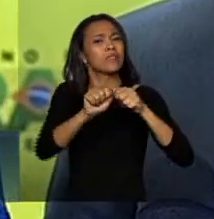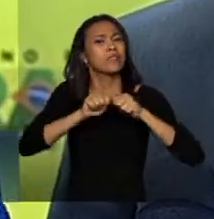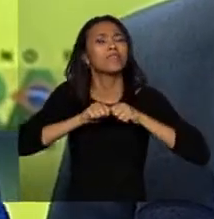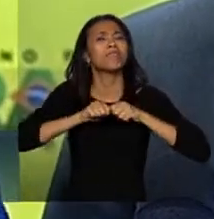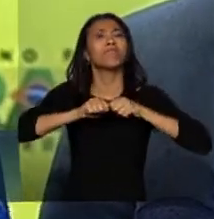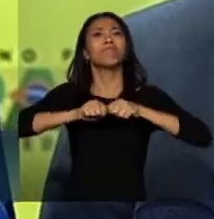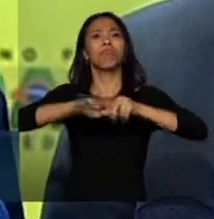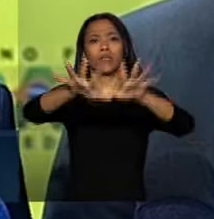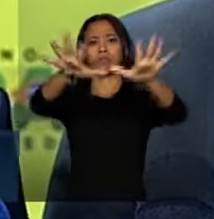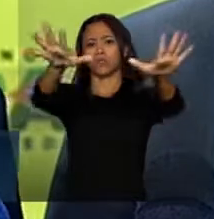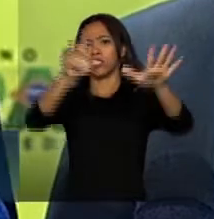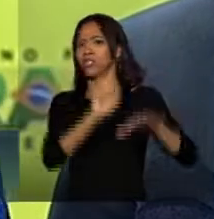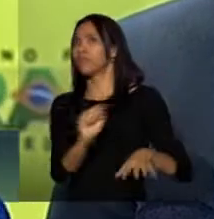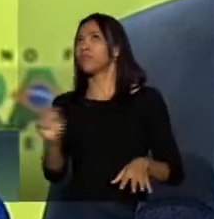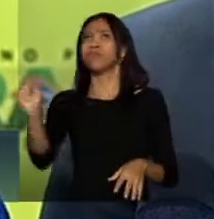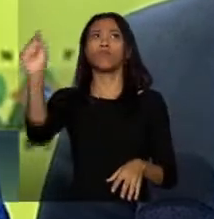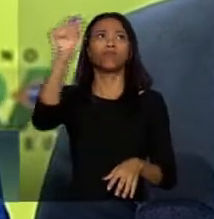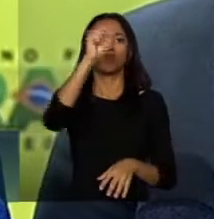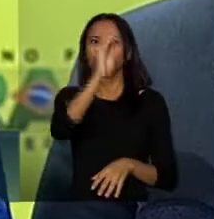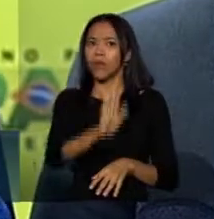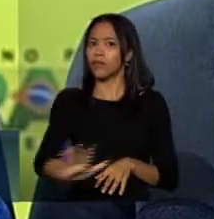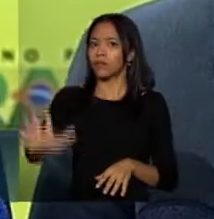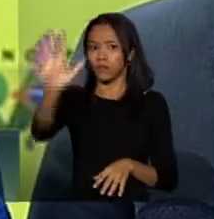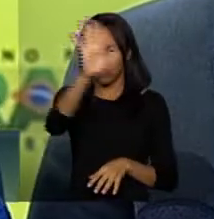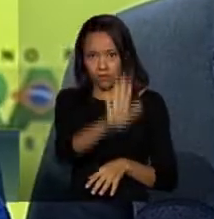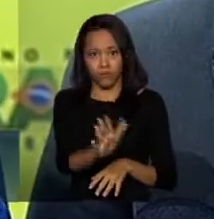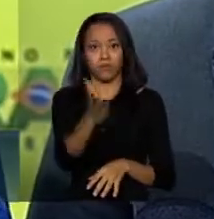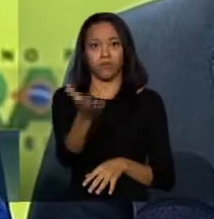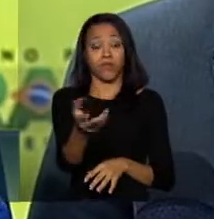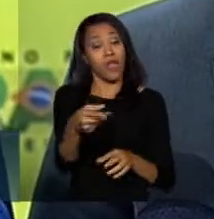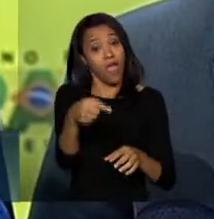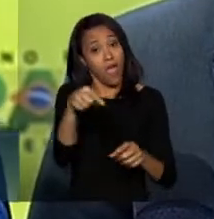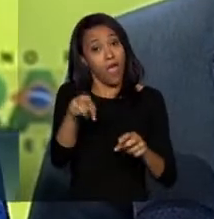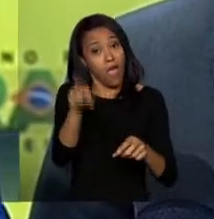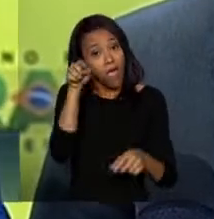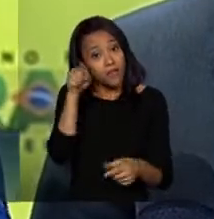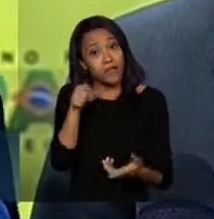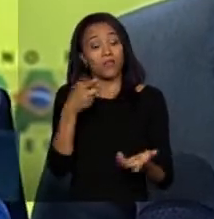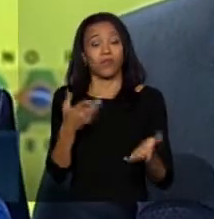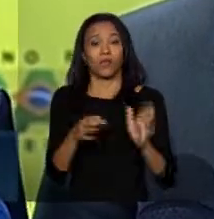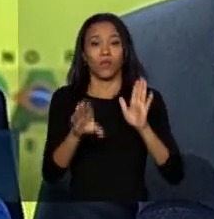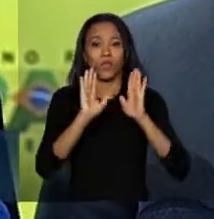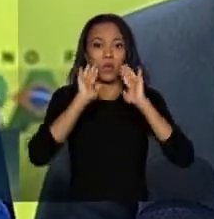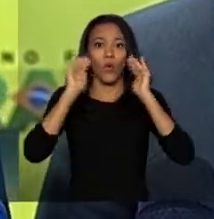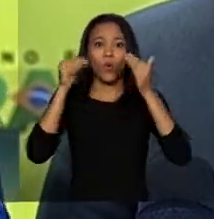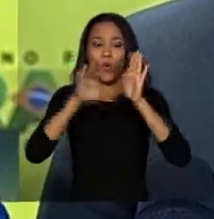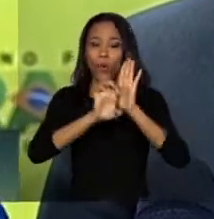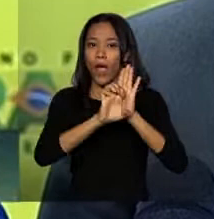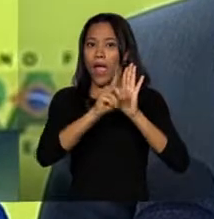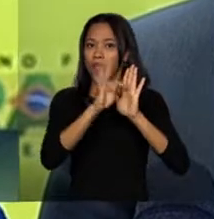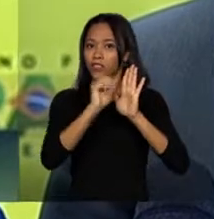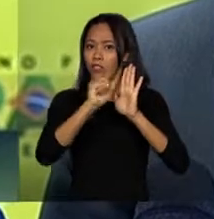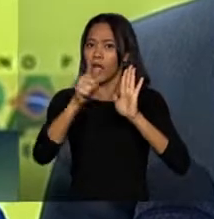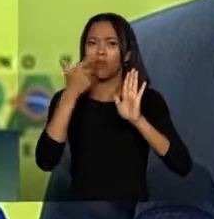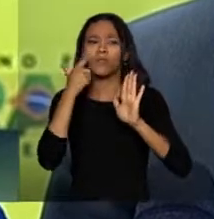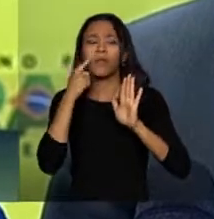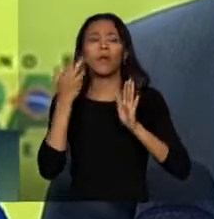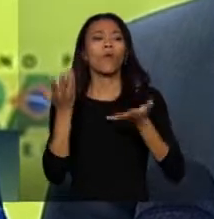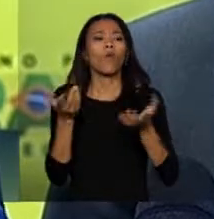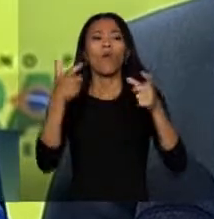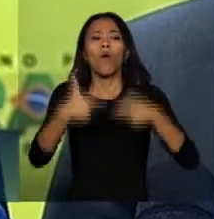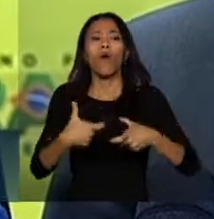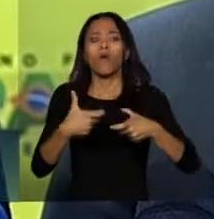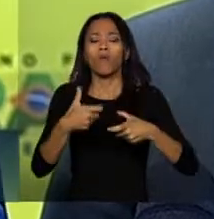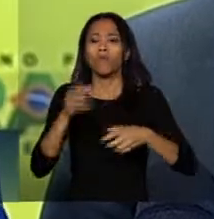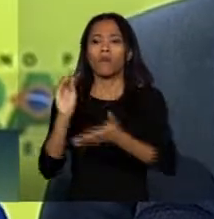que essa expansão ocorra em todas as regiões de saúde. E é isso que o edital faz, olhar para quais são as regiões que têm condições